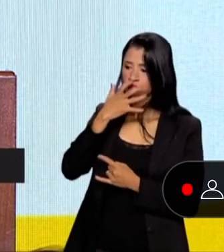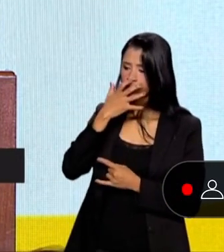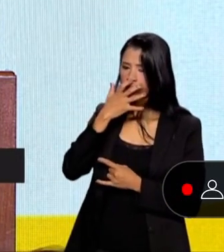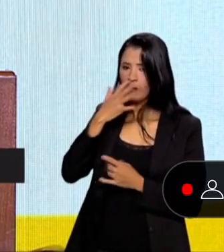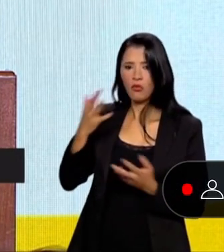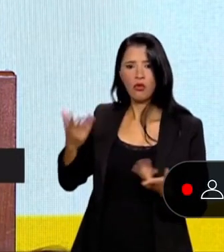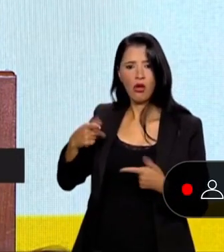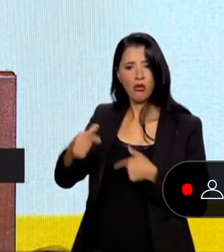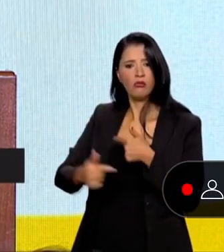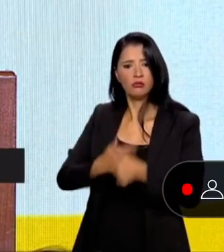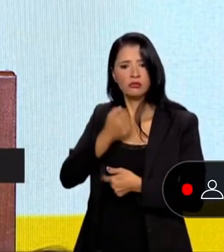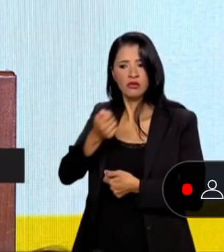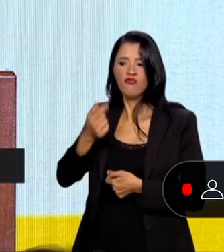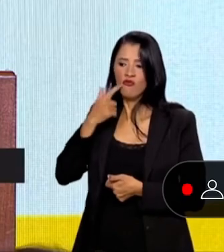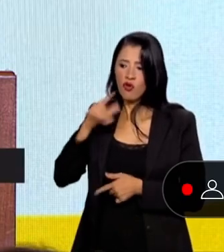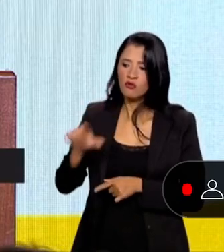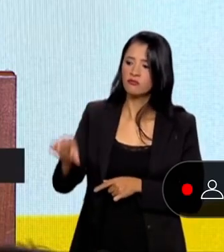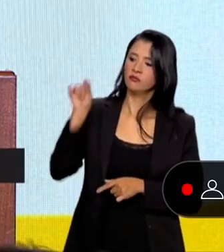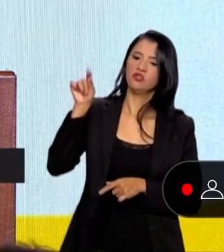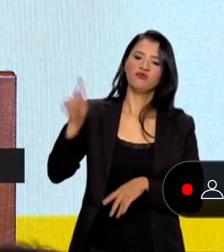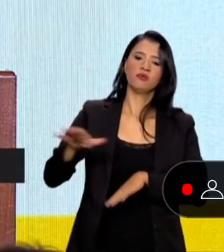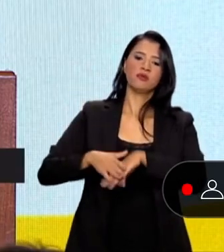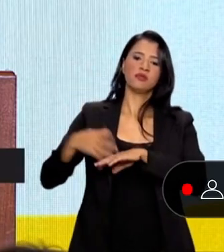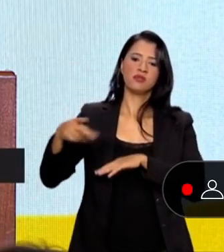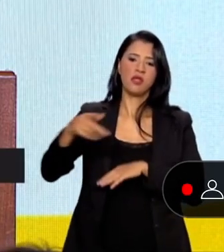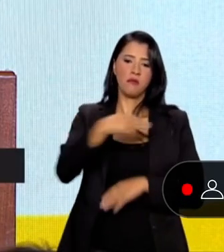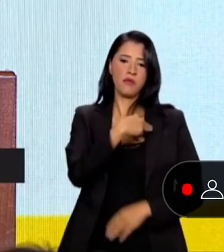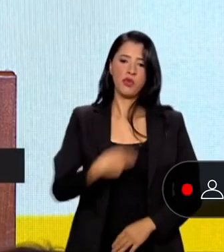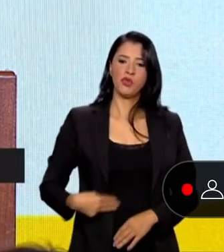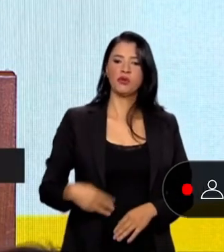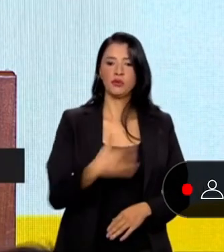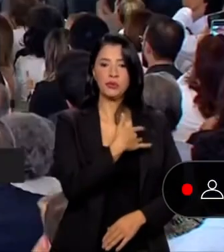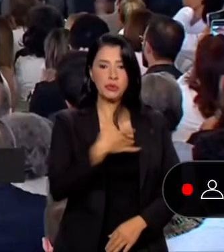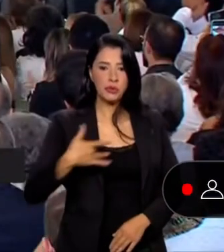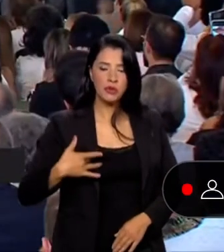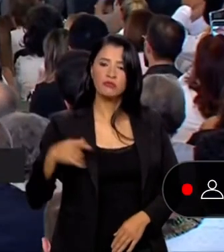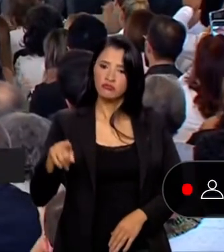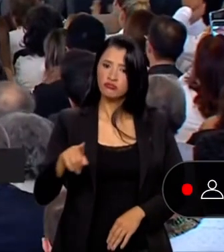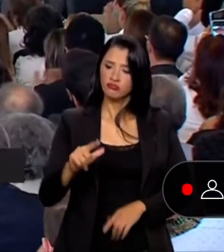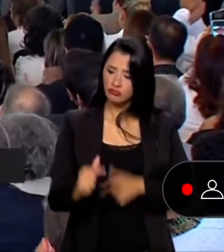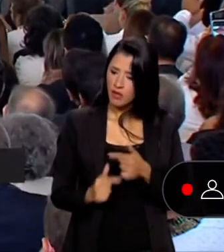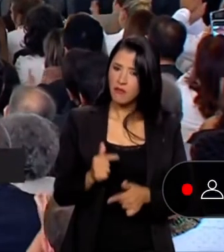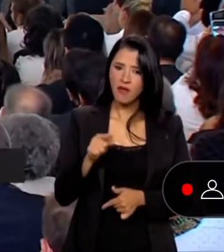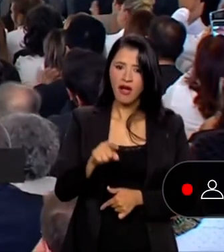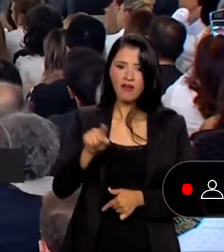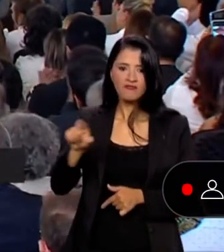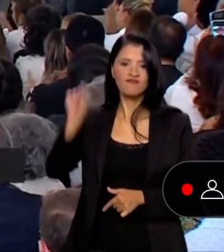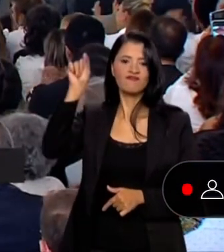que trouxe você a ser ministra da Saúde, e faça disso.